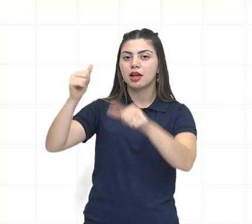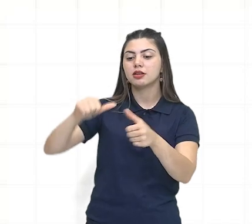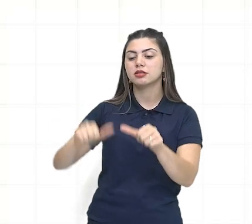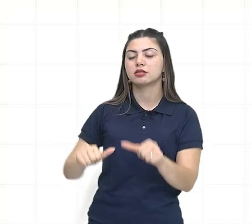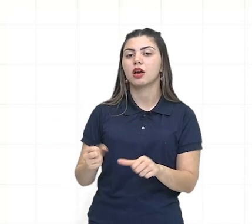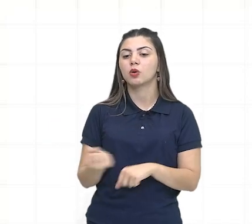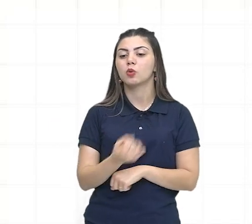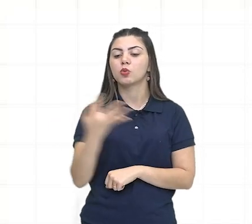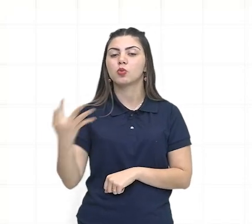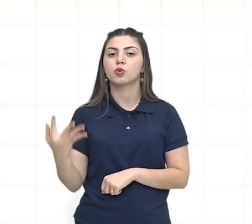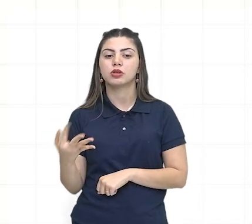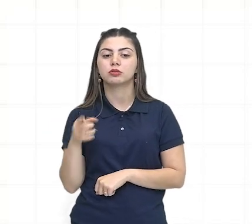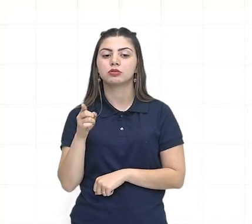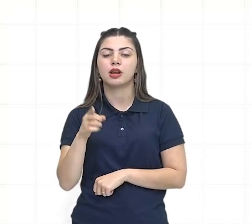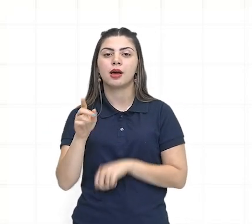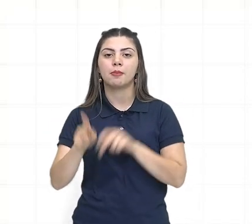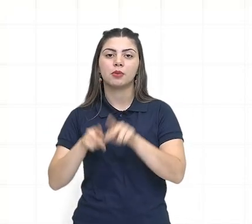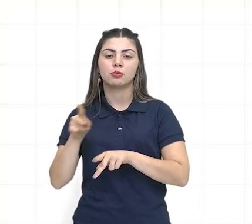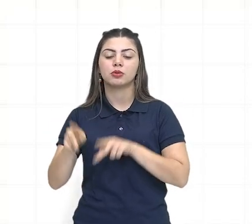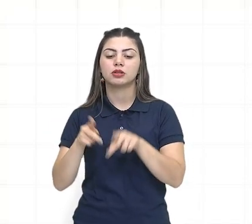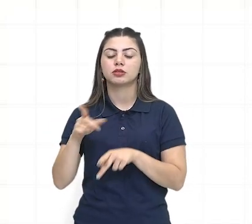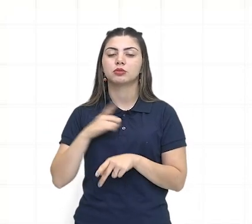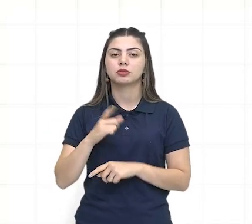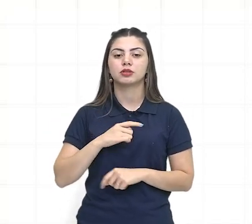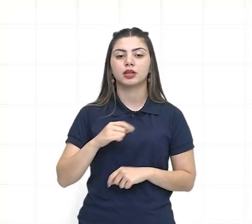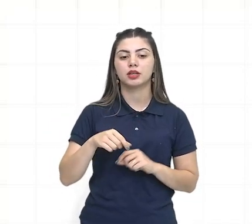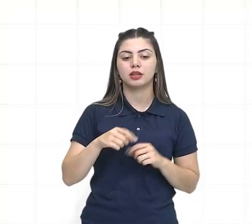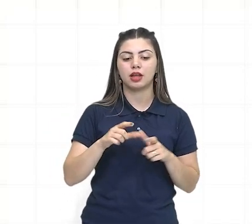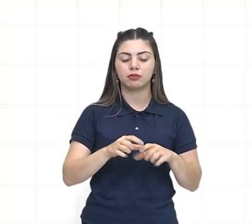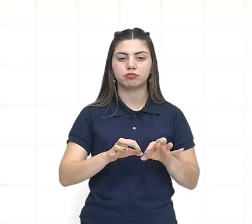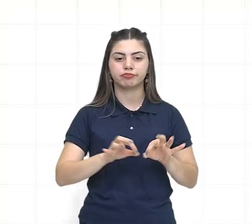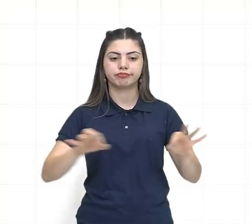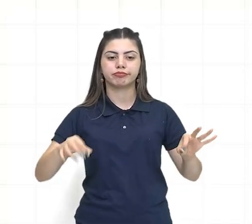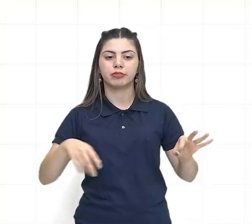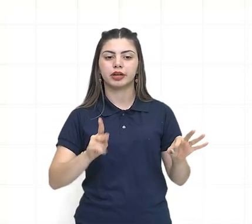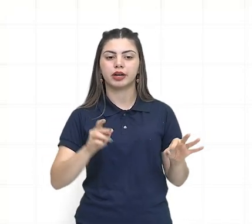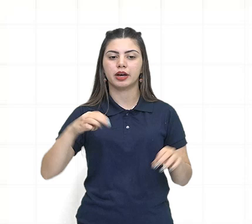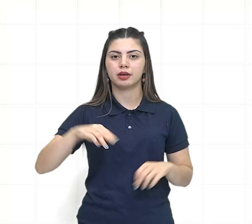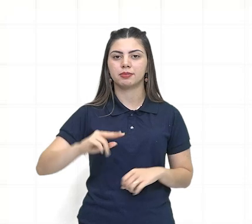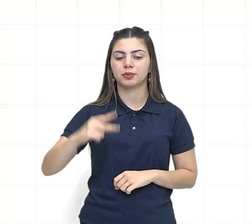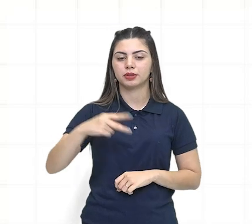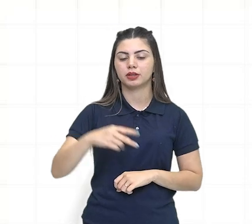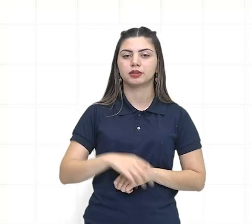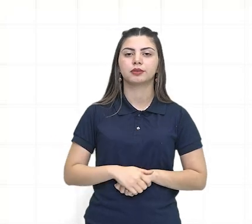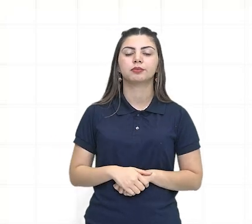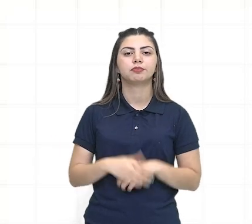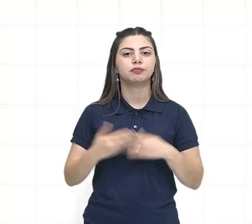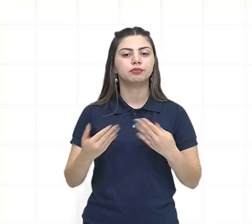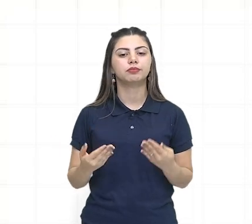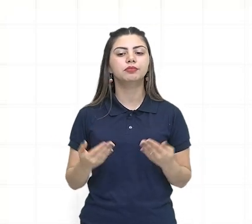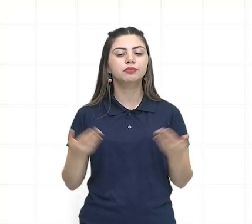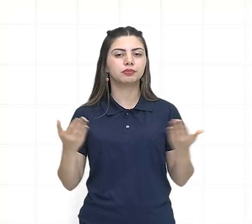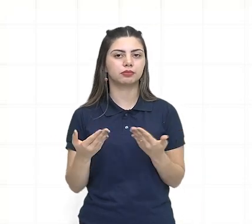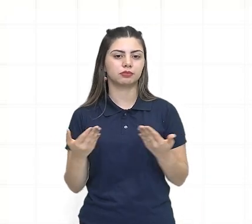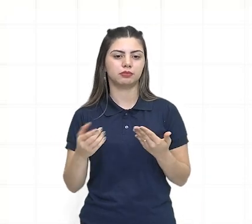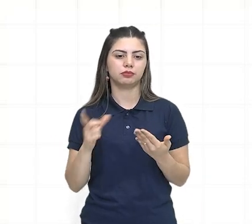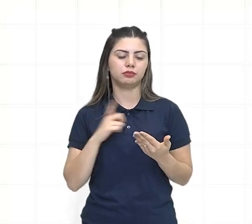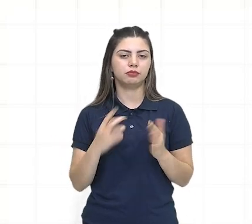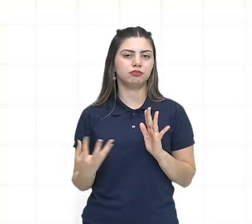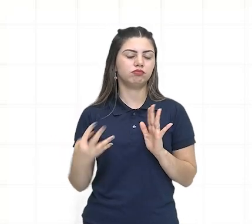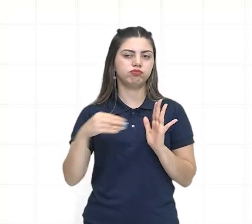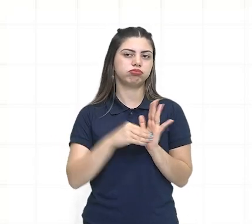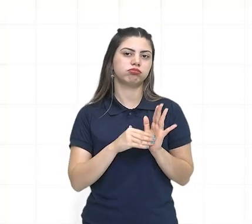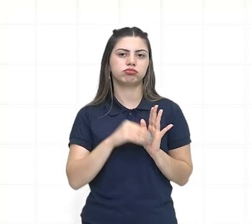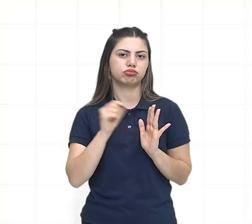habitantes que existem por quilômetro quadrado. Olha só, aqui no caso eu não